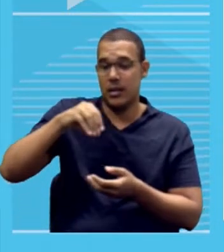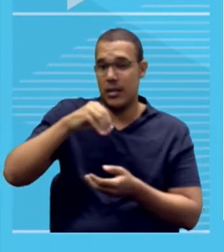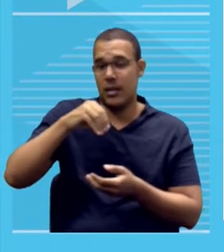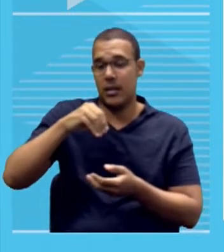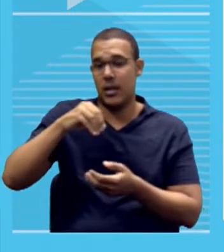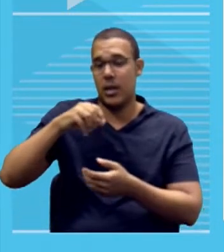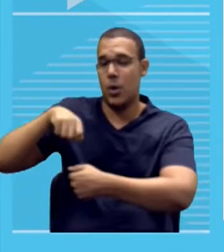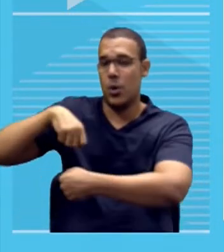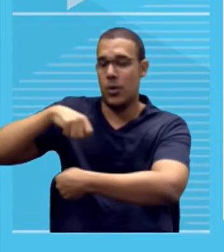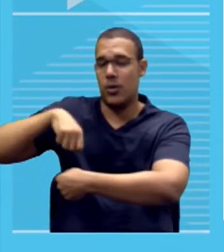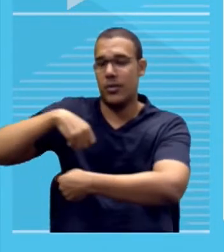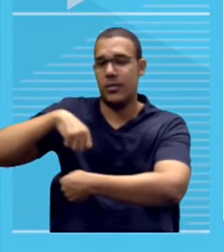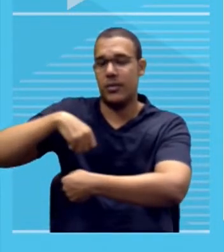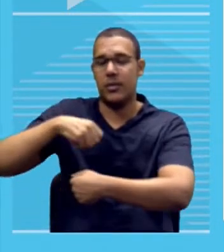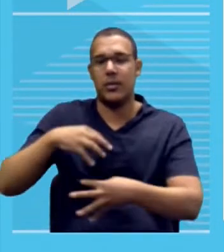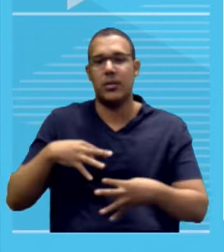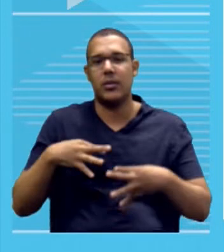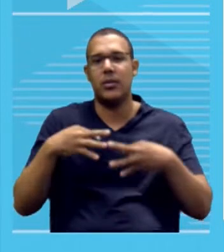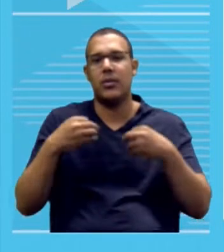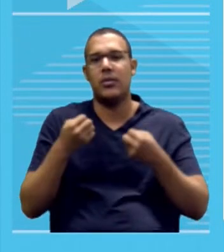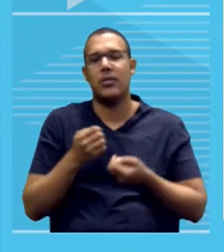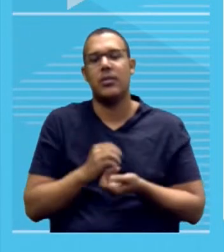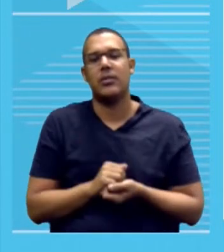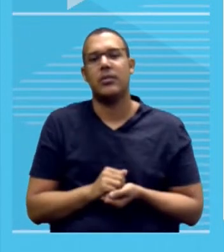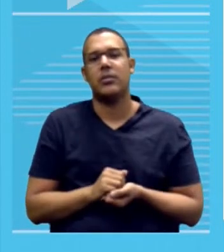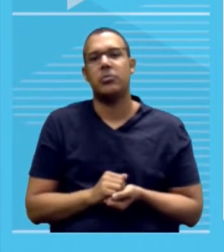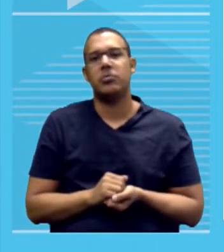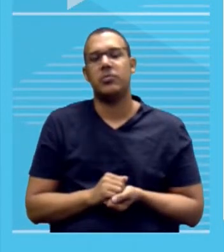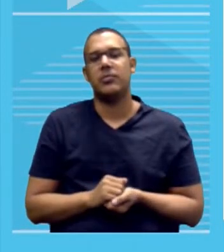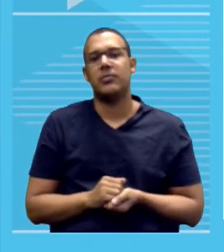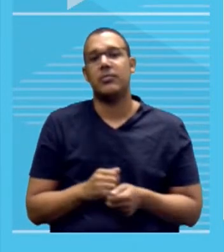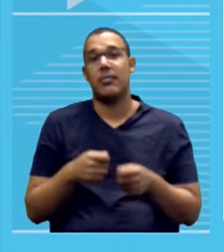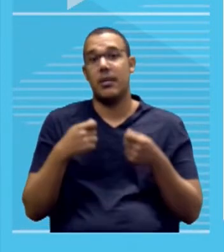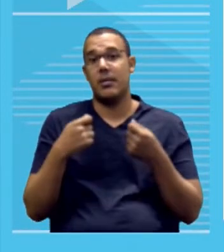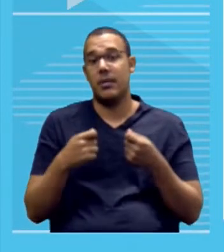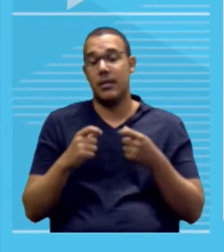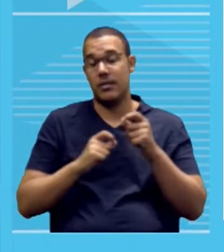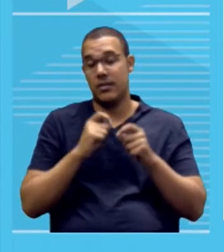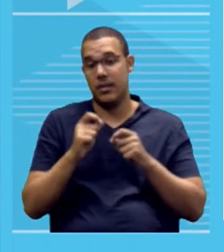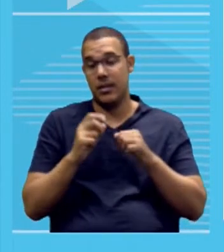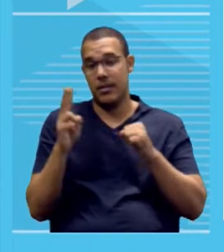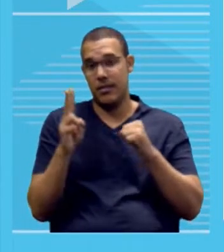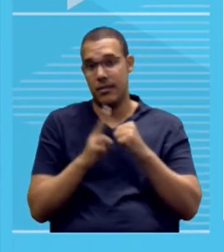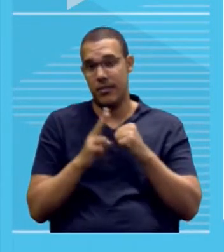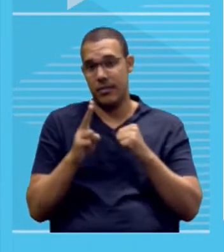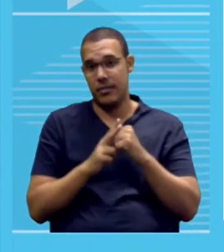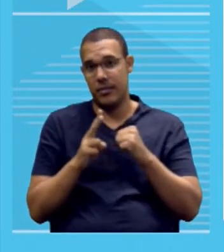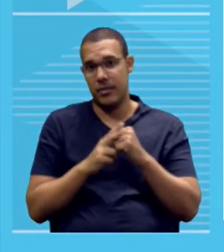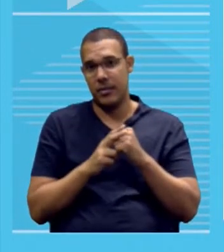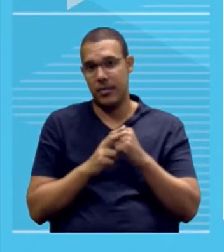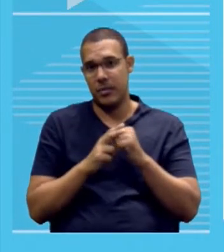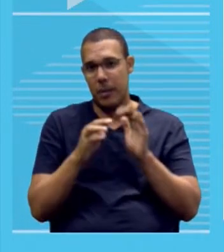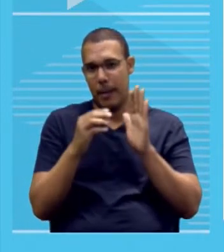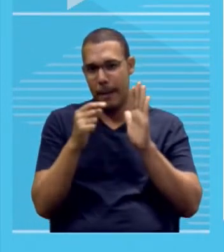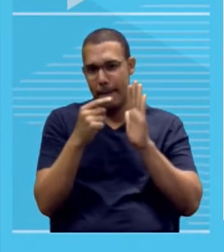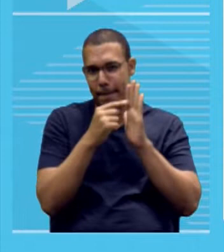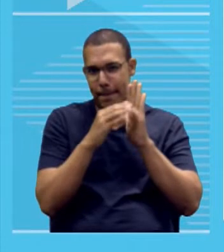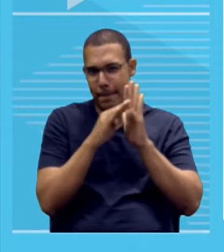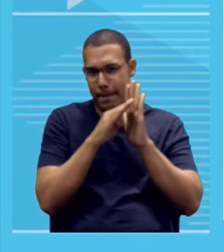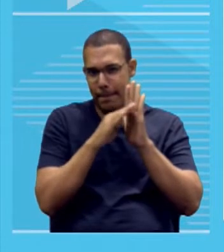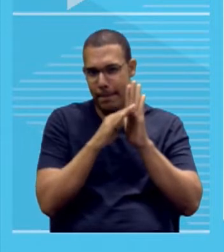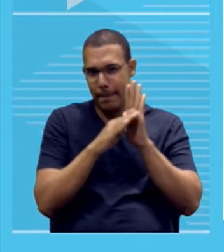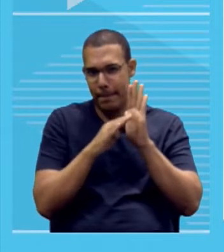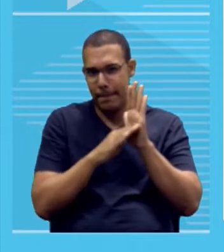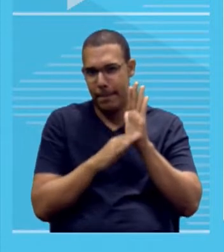cozinha todos esses de novo eles precisam ser verbos pontuais senão você não